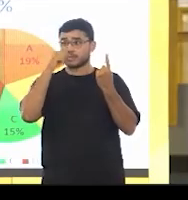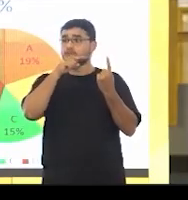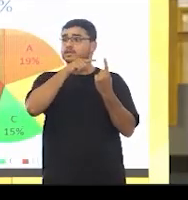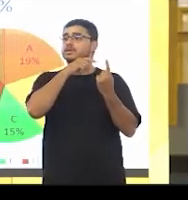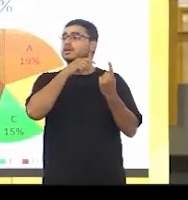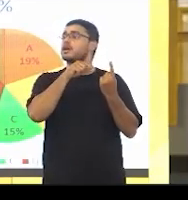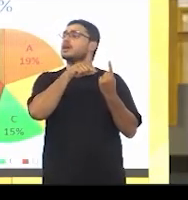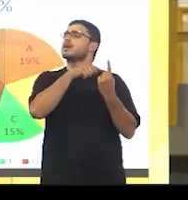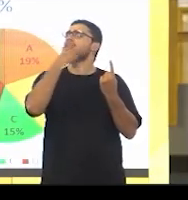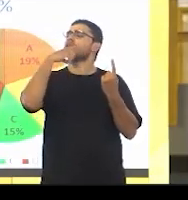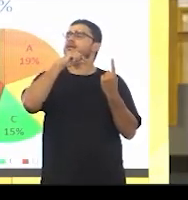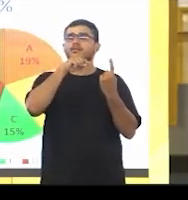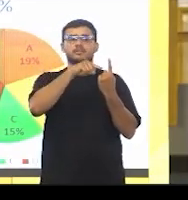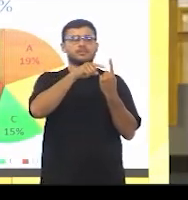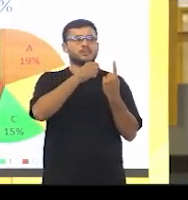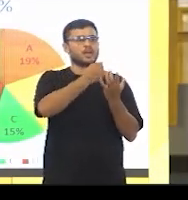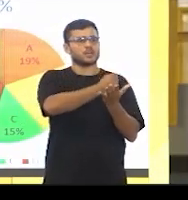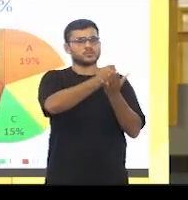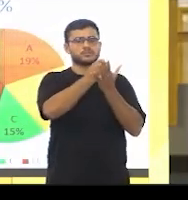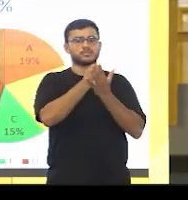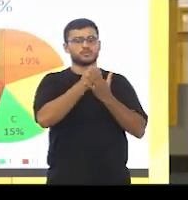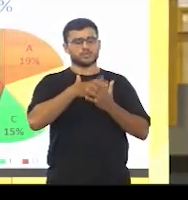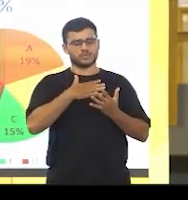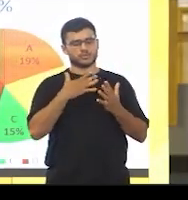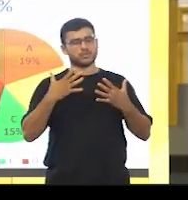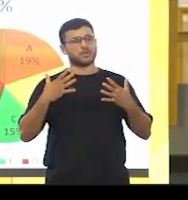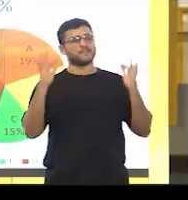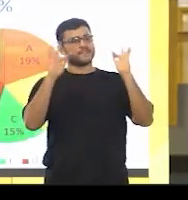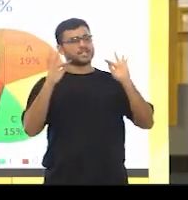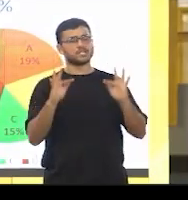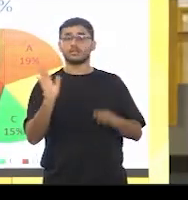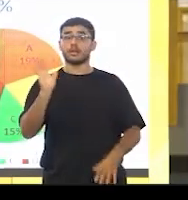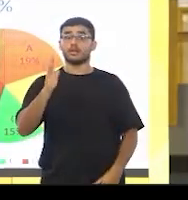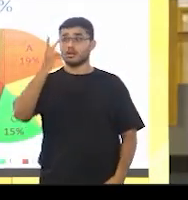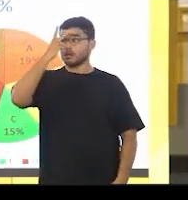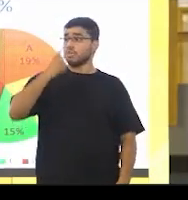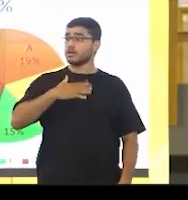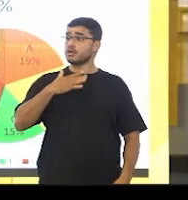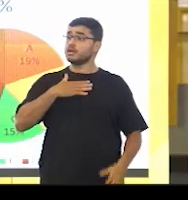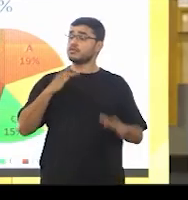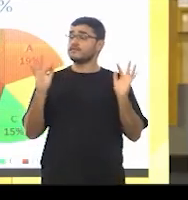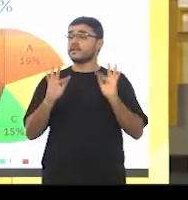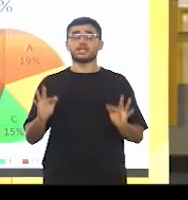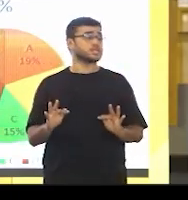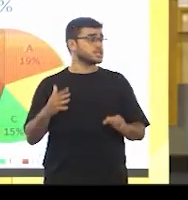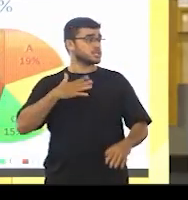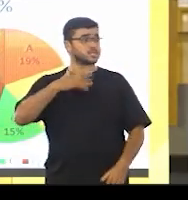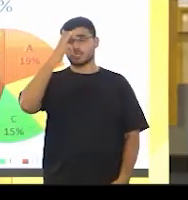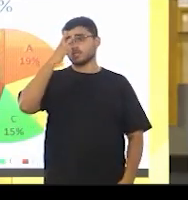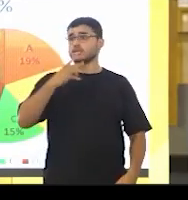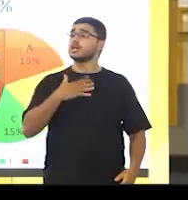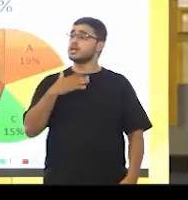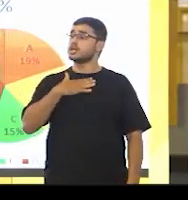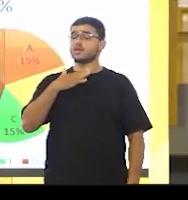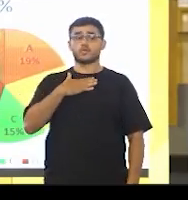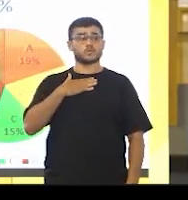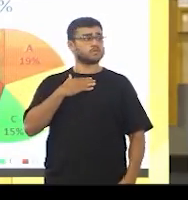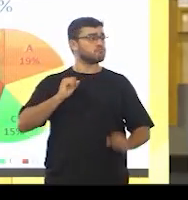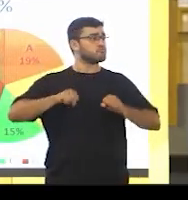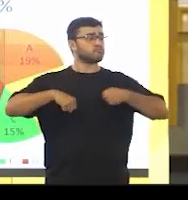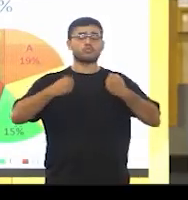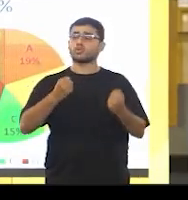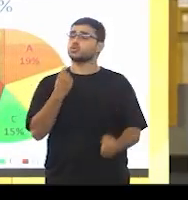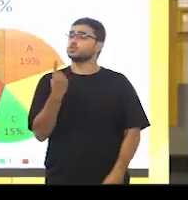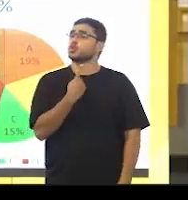para ser feliz é de você mesmo. A única pessoa de quem você precisa para ser feliz